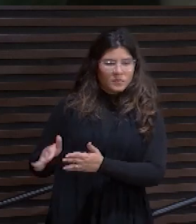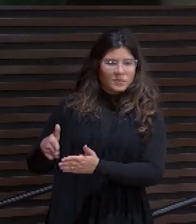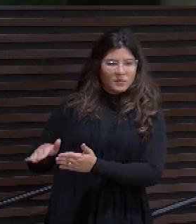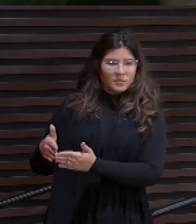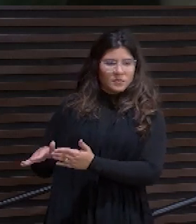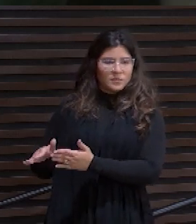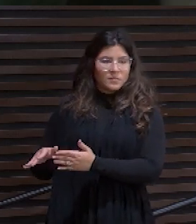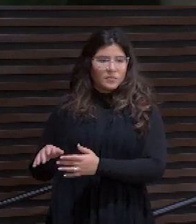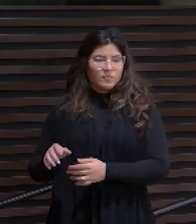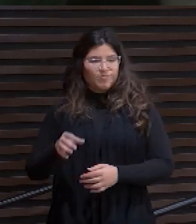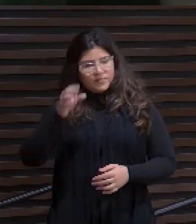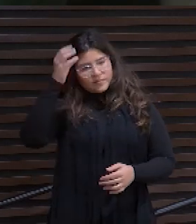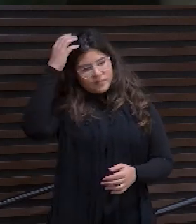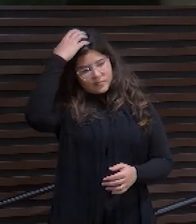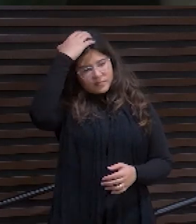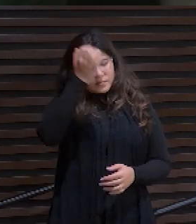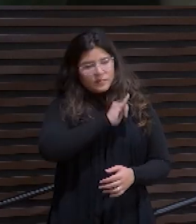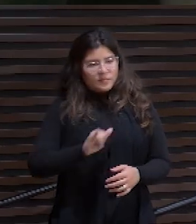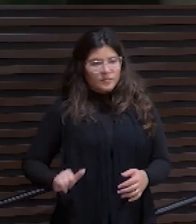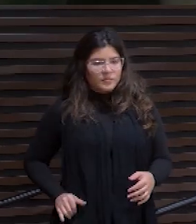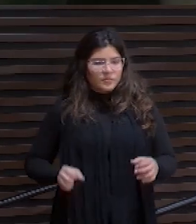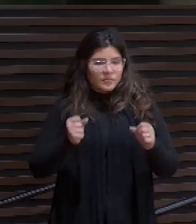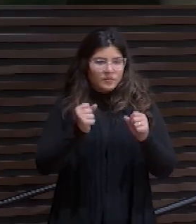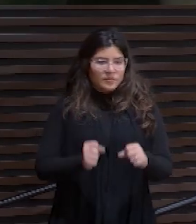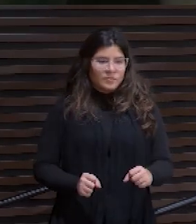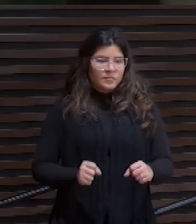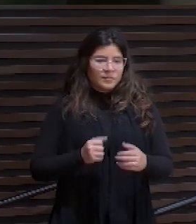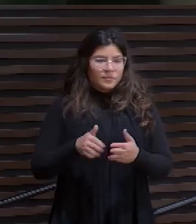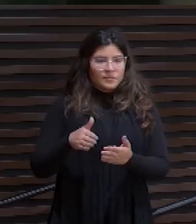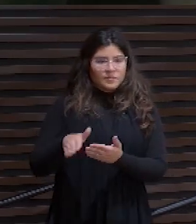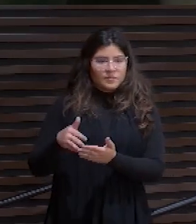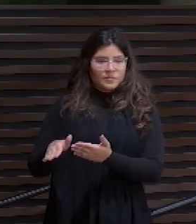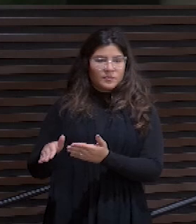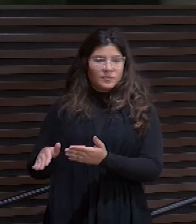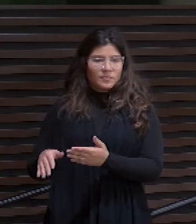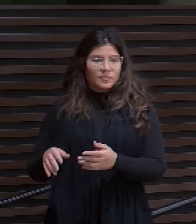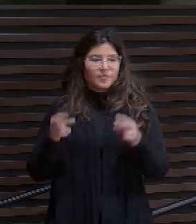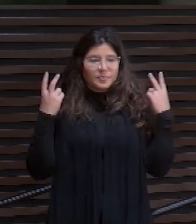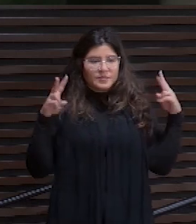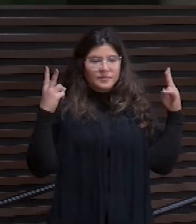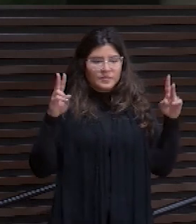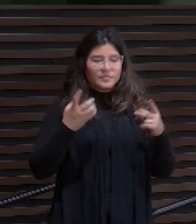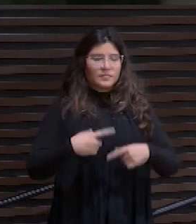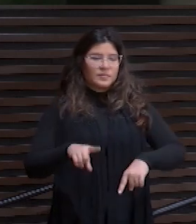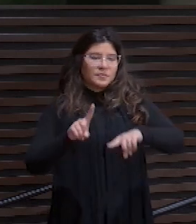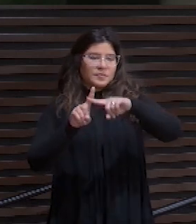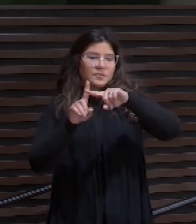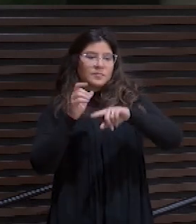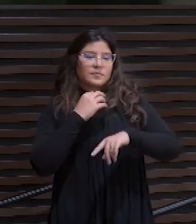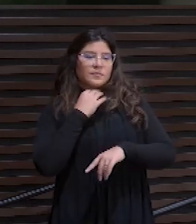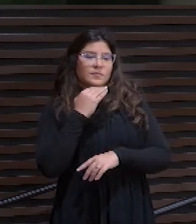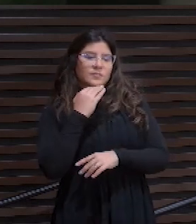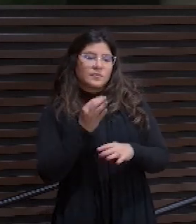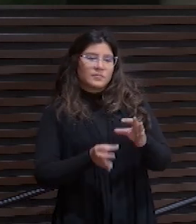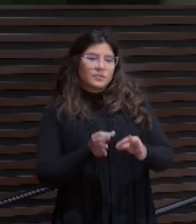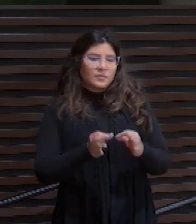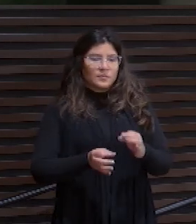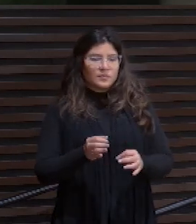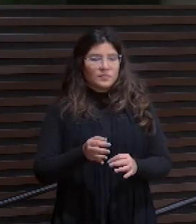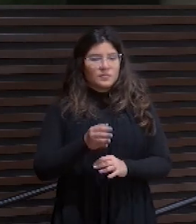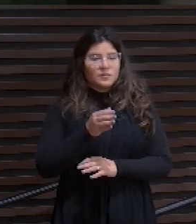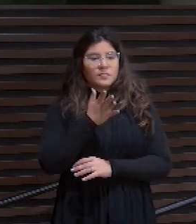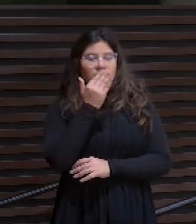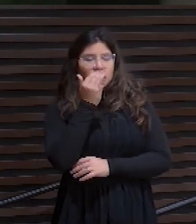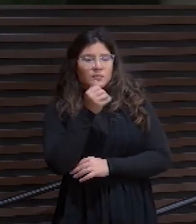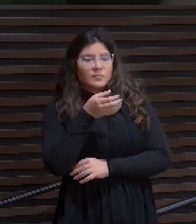desprezo, triunfando deles na cruz. Ninguém, pois, vos julgue por causa de comida e bebida,